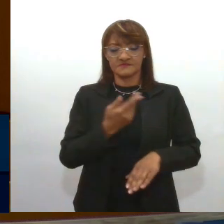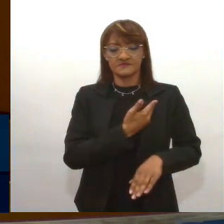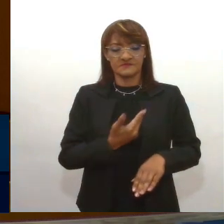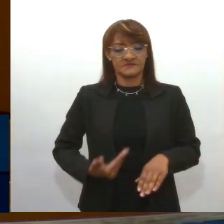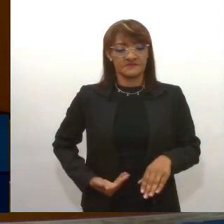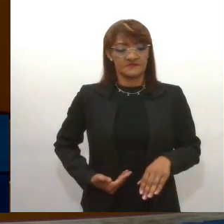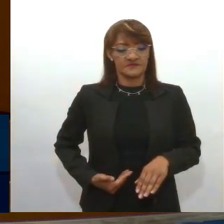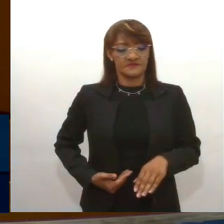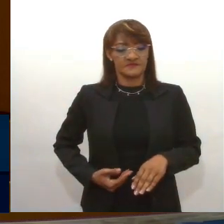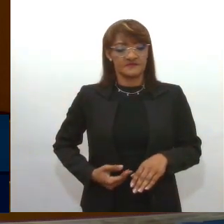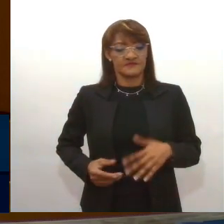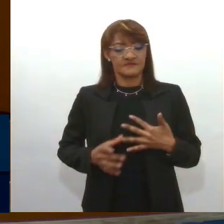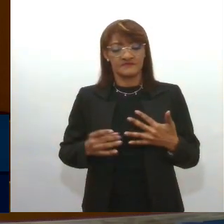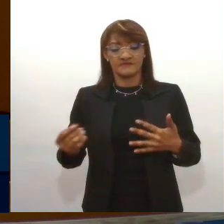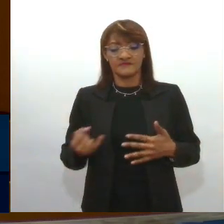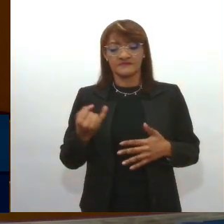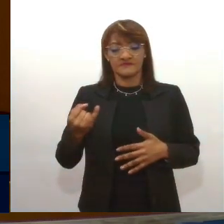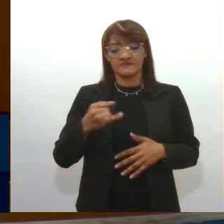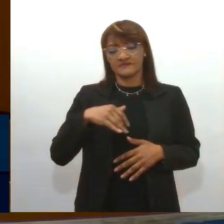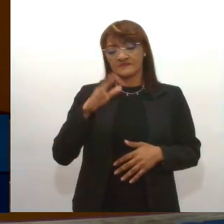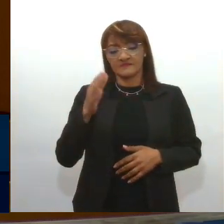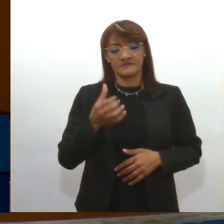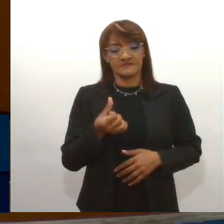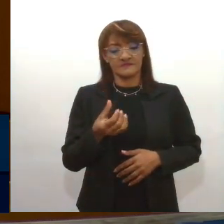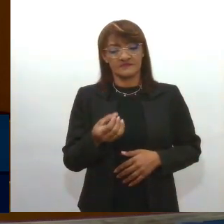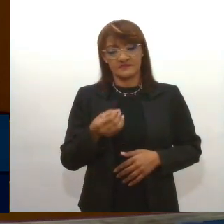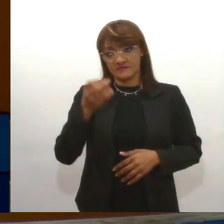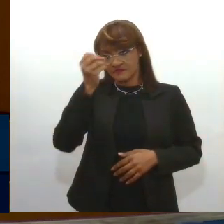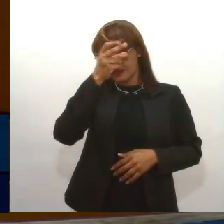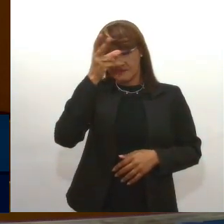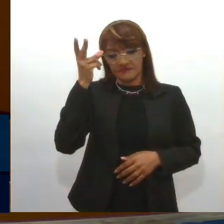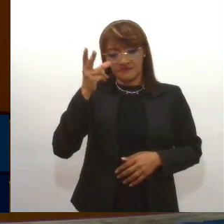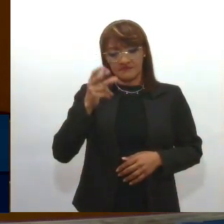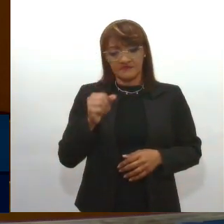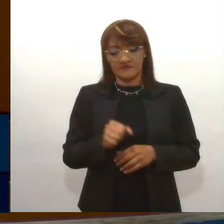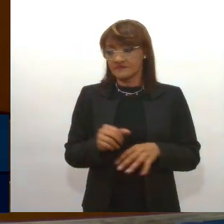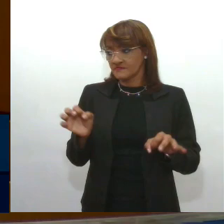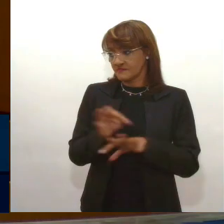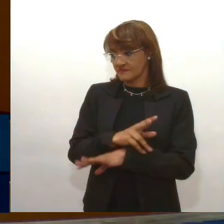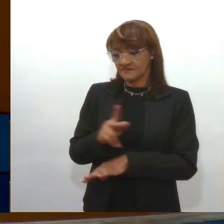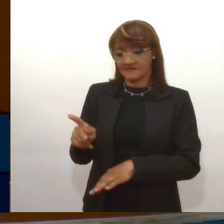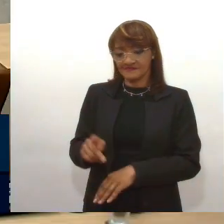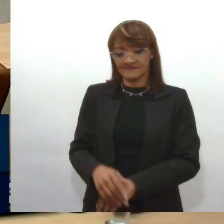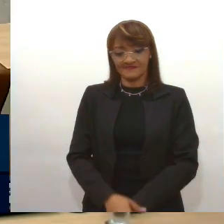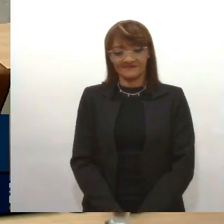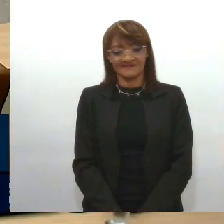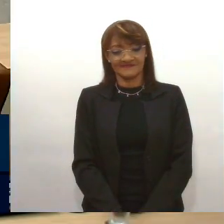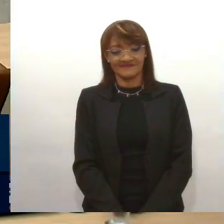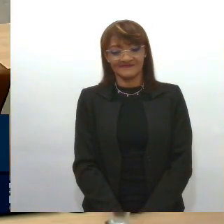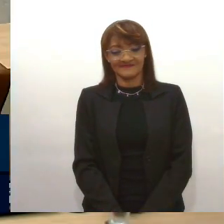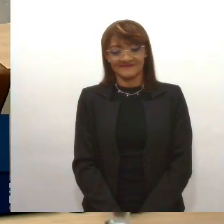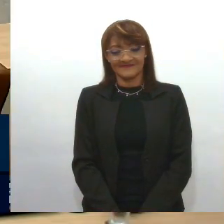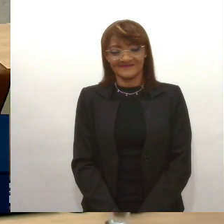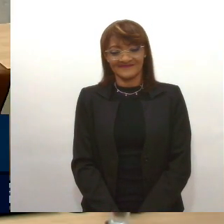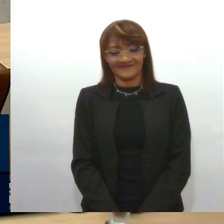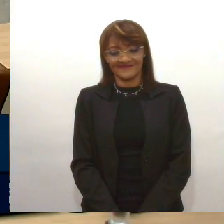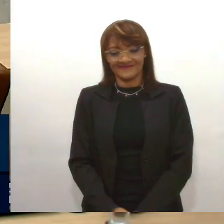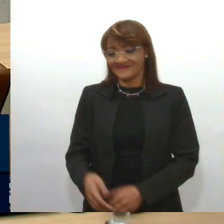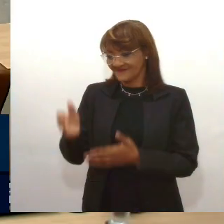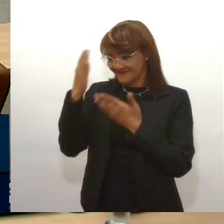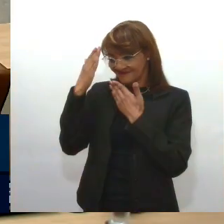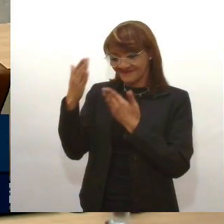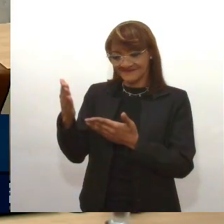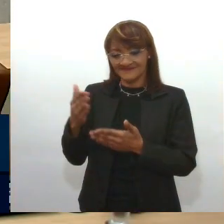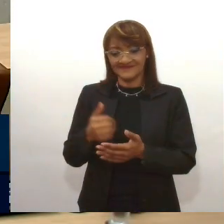60 prefeitos entre os partidos Aliados era isso senhor presidente 2 minutos Deputado agradeço os 2 minutos mas eu aproveito para